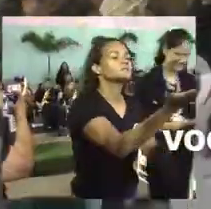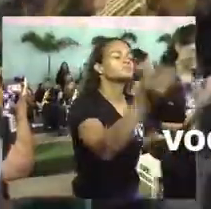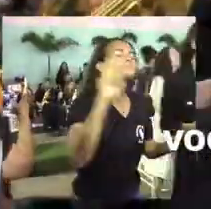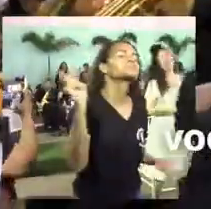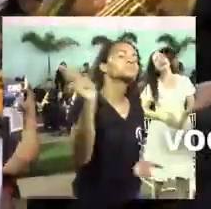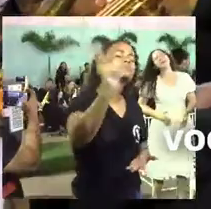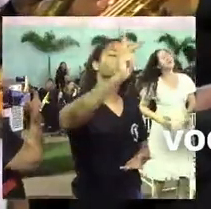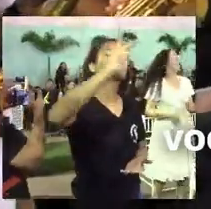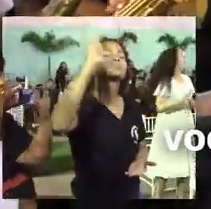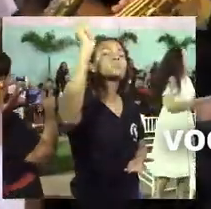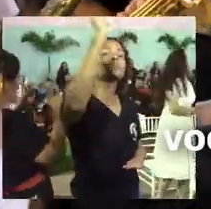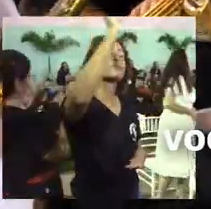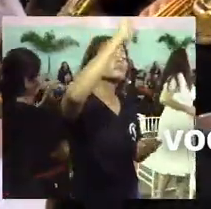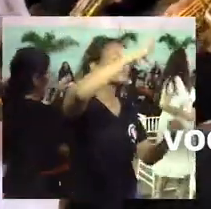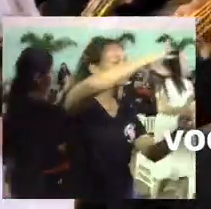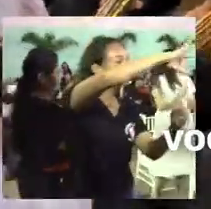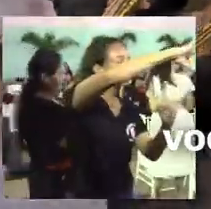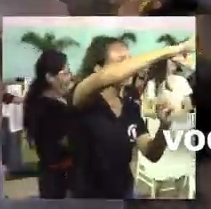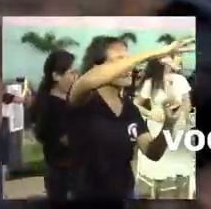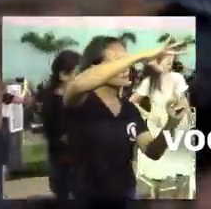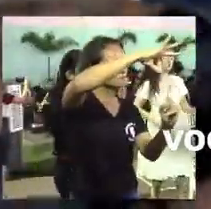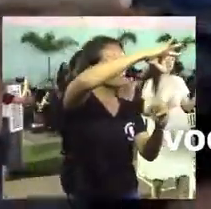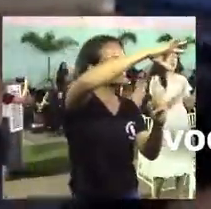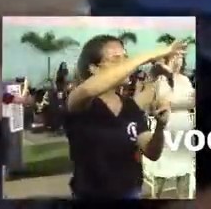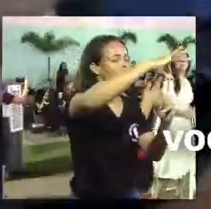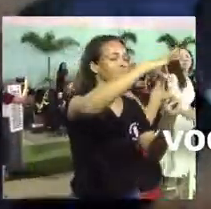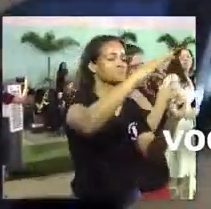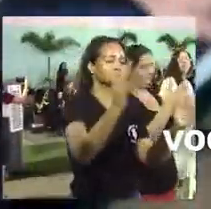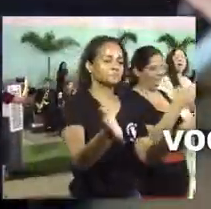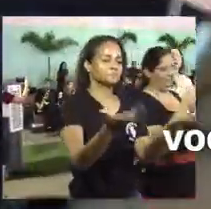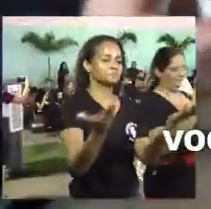Você tem valor hoje